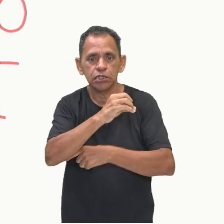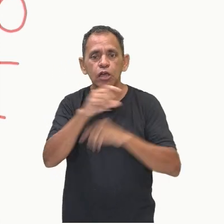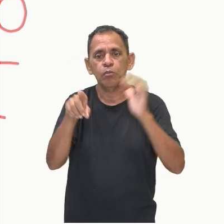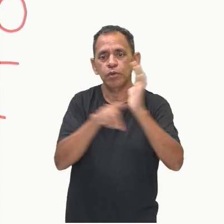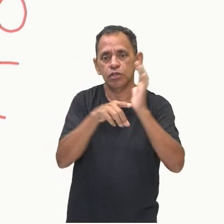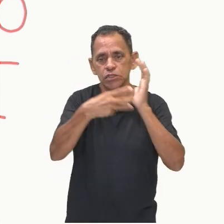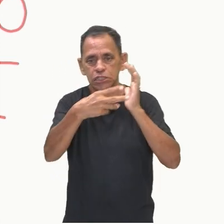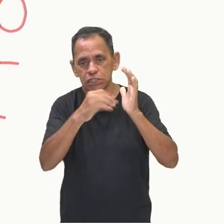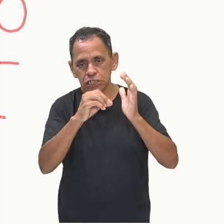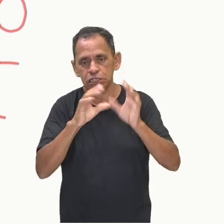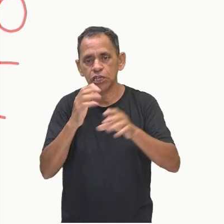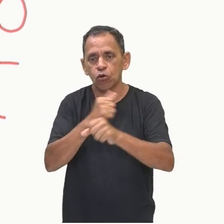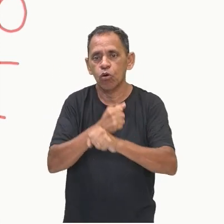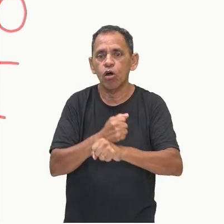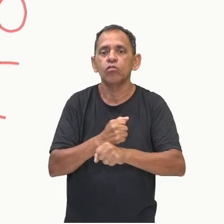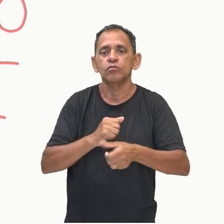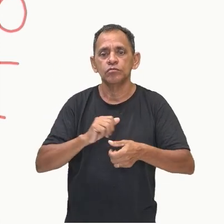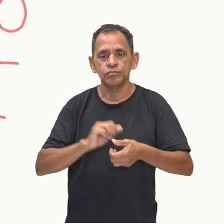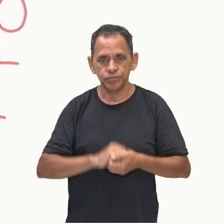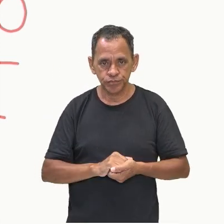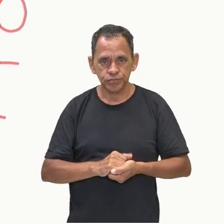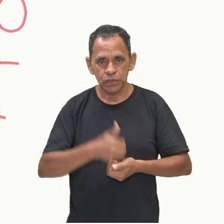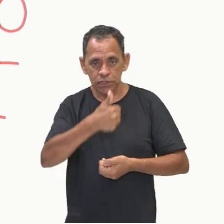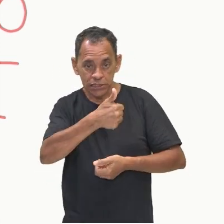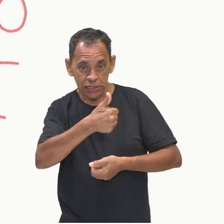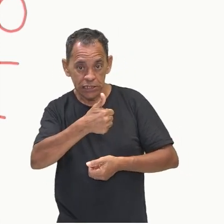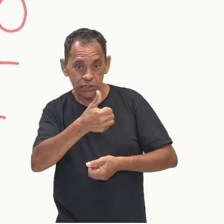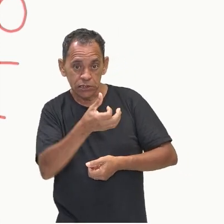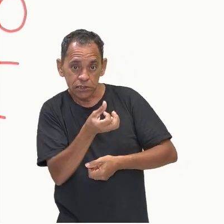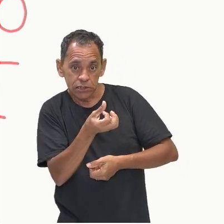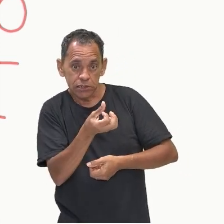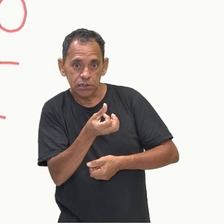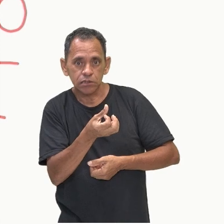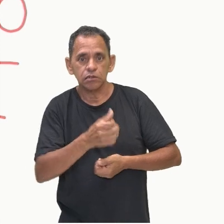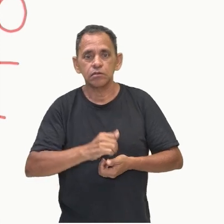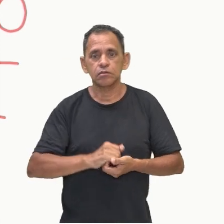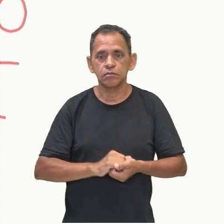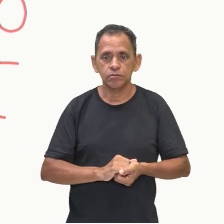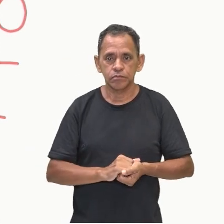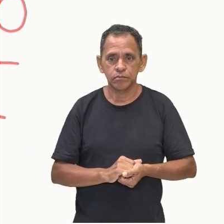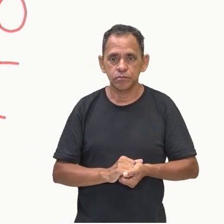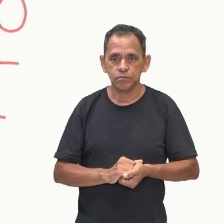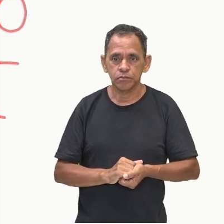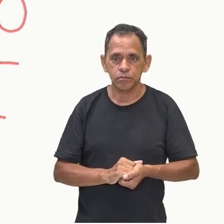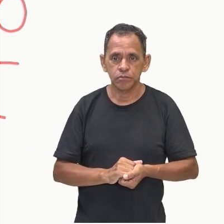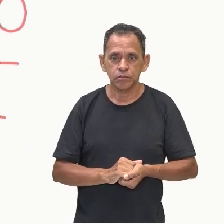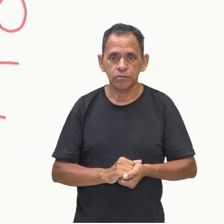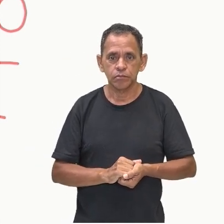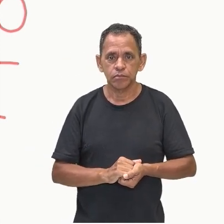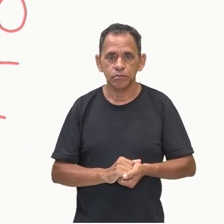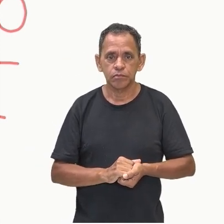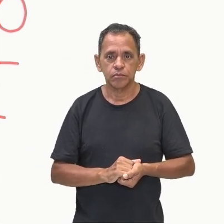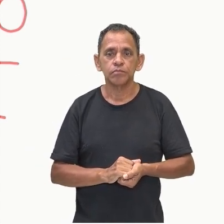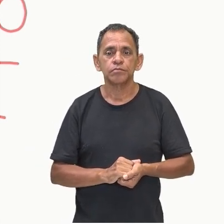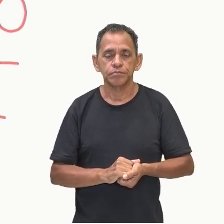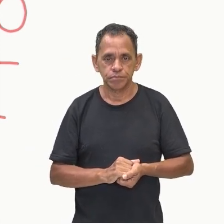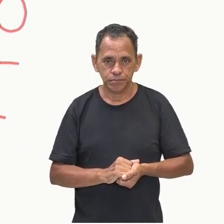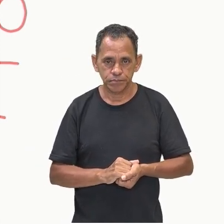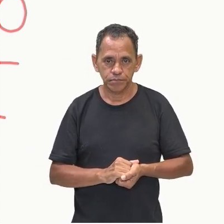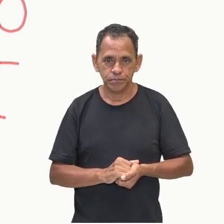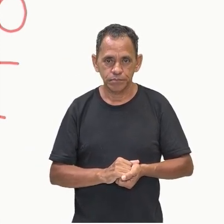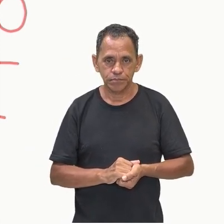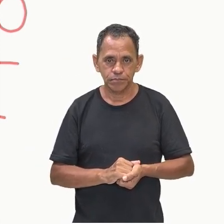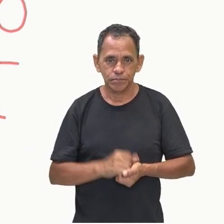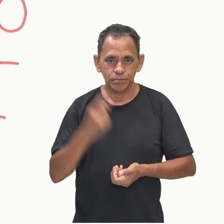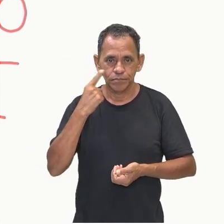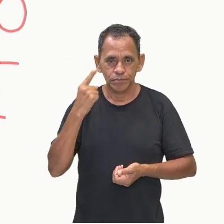Opa Deixa eu fazer aqui um pouco mais para cima vai dar 100 né R 130 Tu paga R 30 sobram